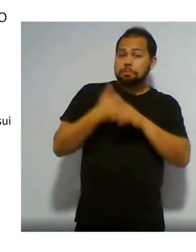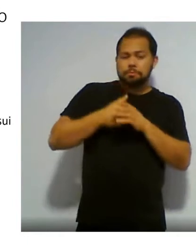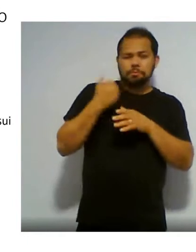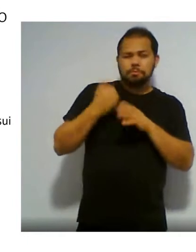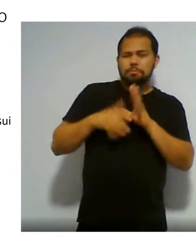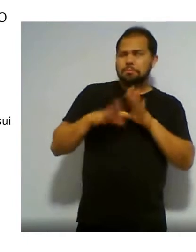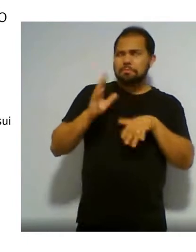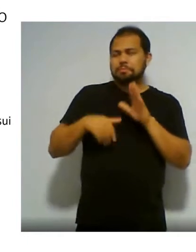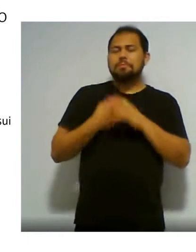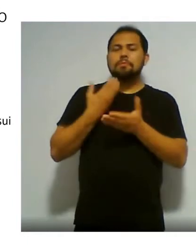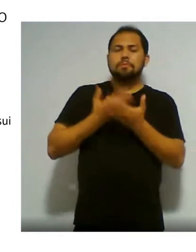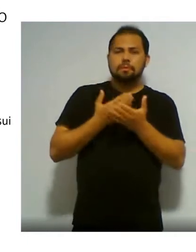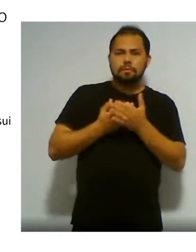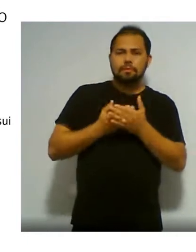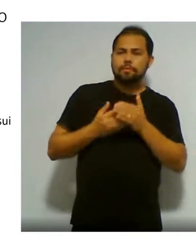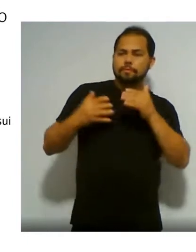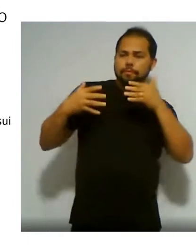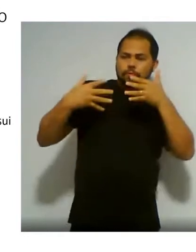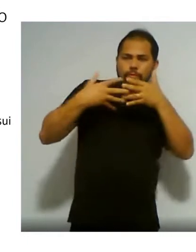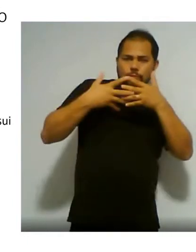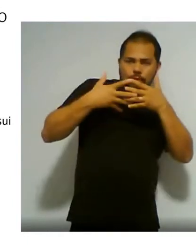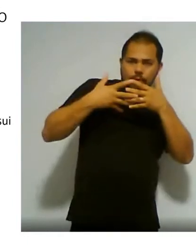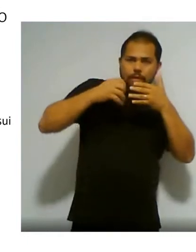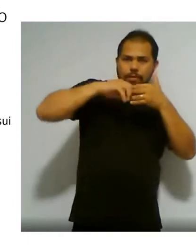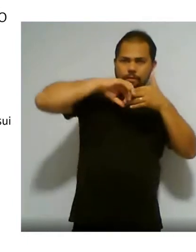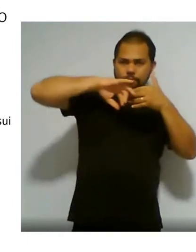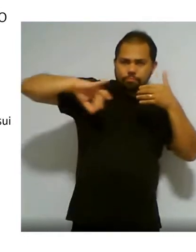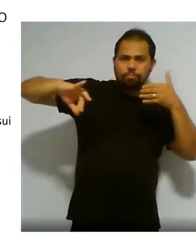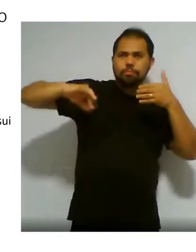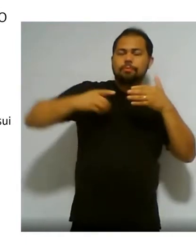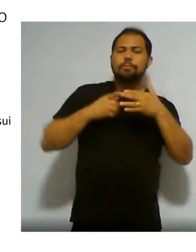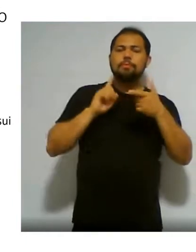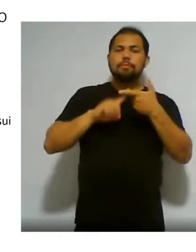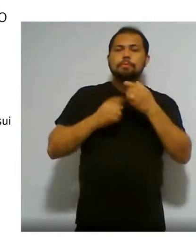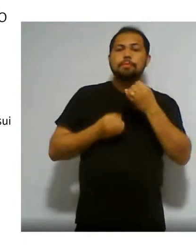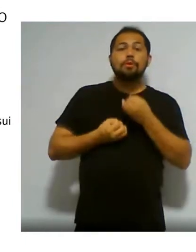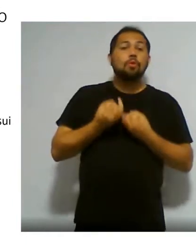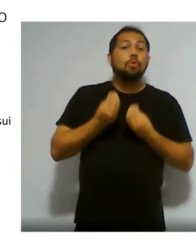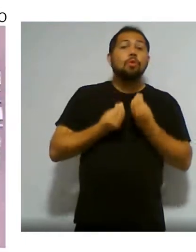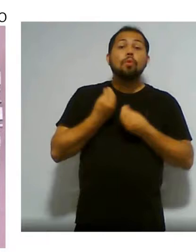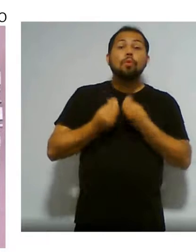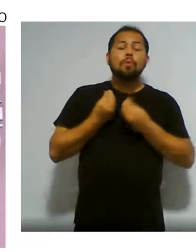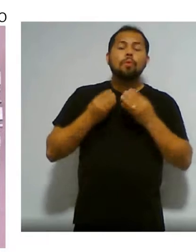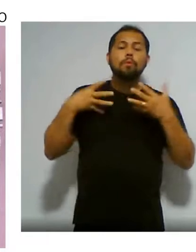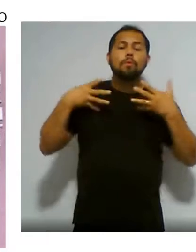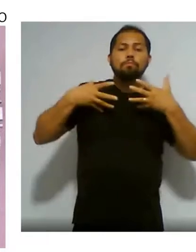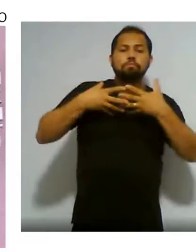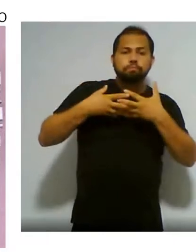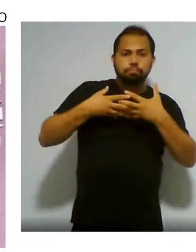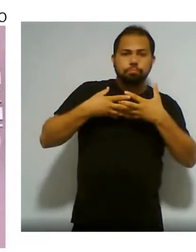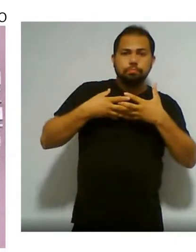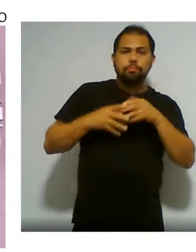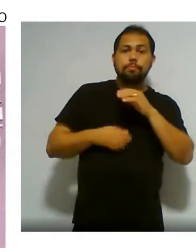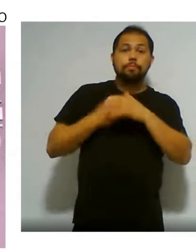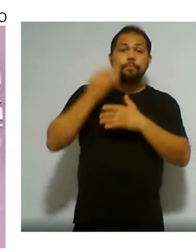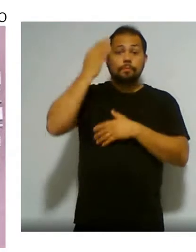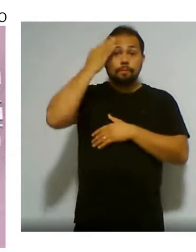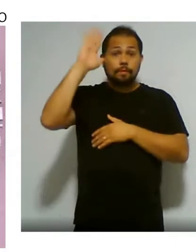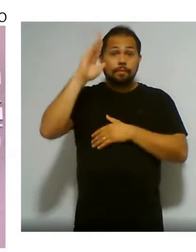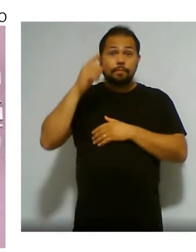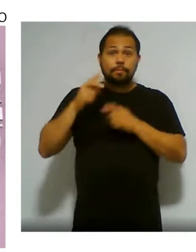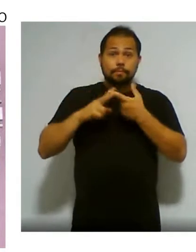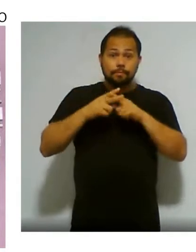e identificação das marcas e modelos e tipos de encaixe dos principais componentes que a gente tem. Tá aí